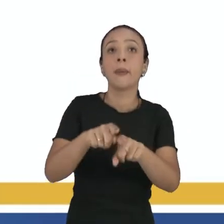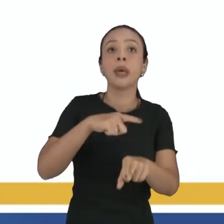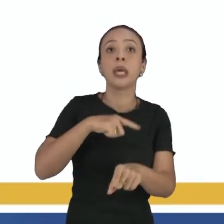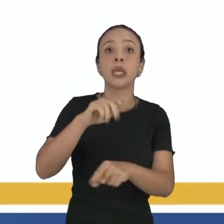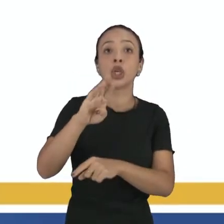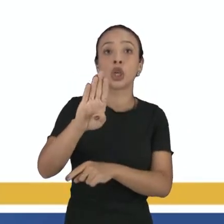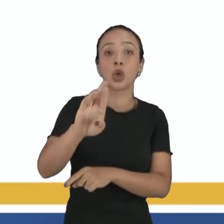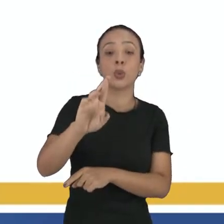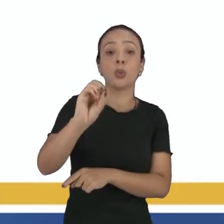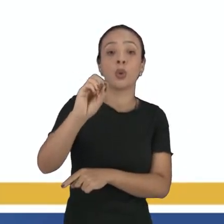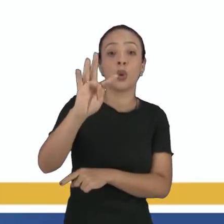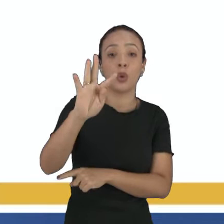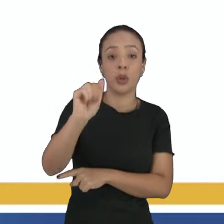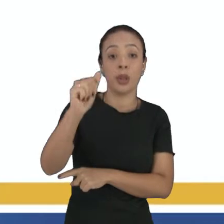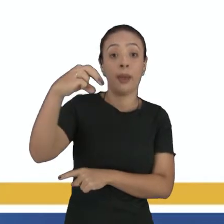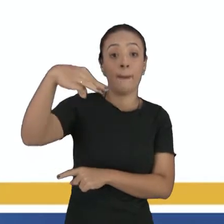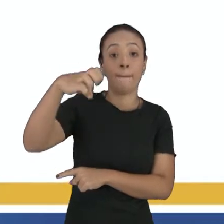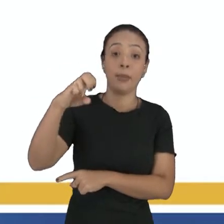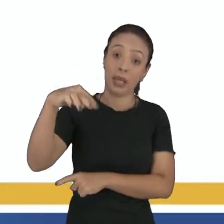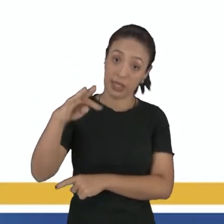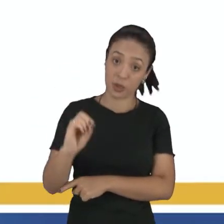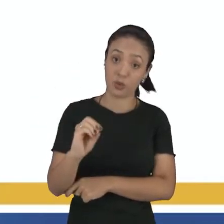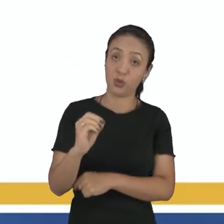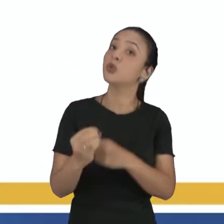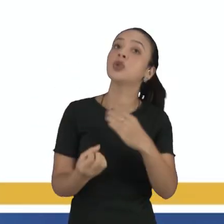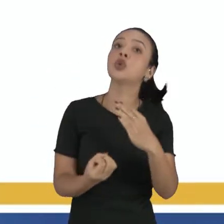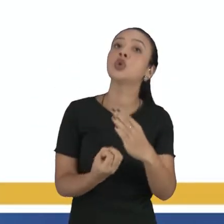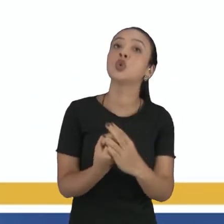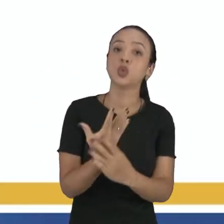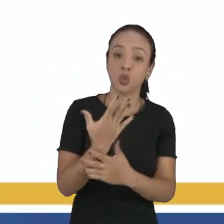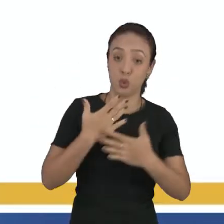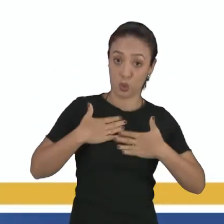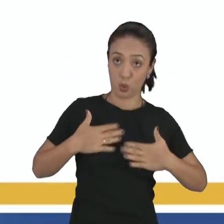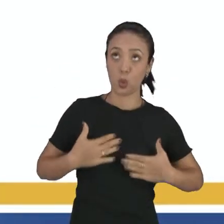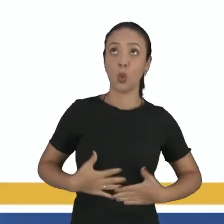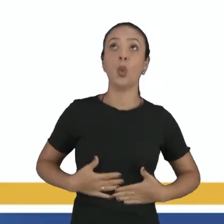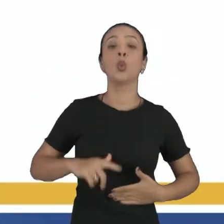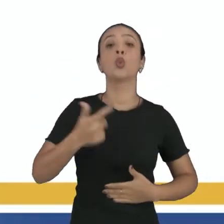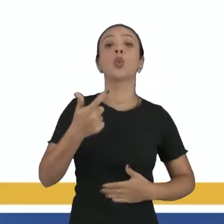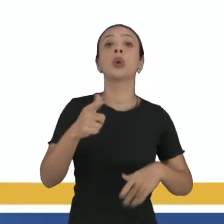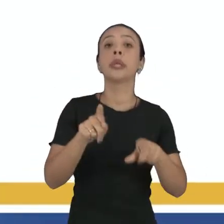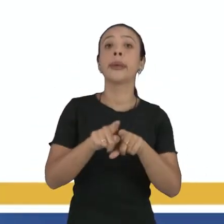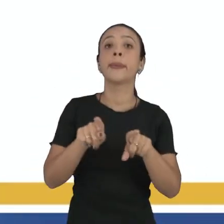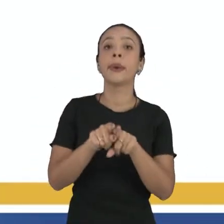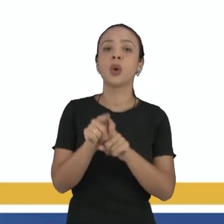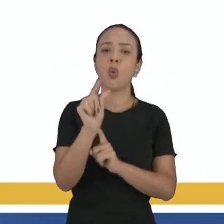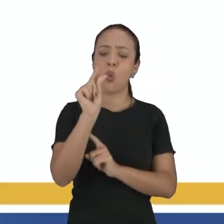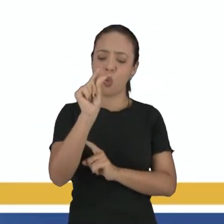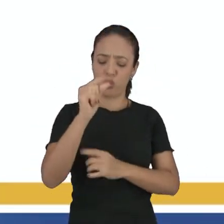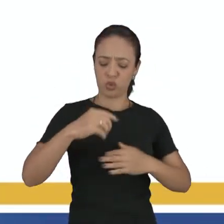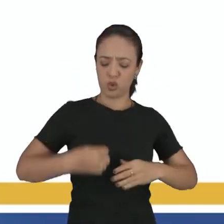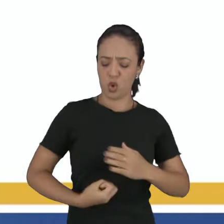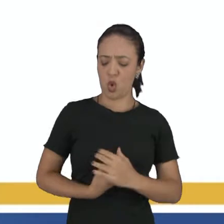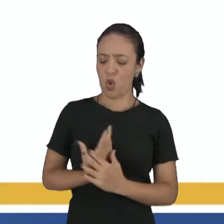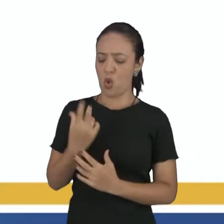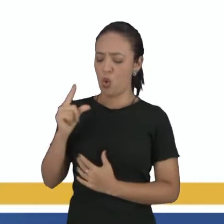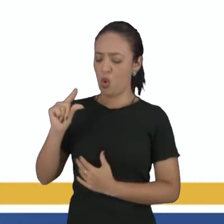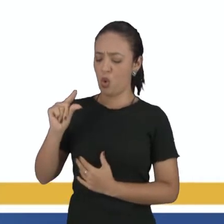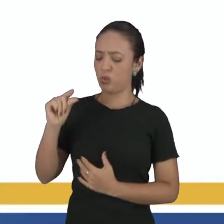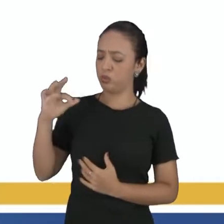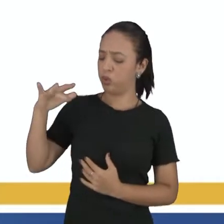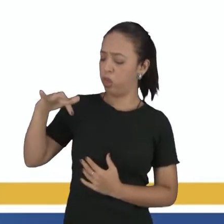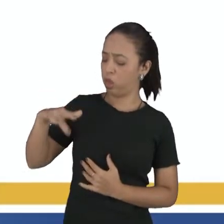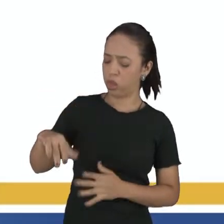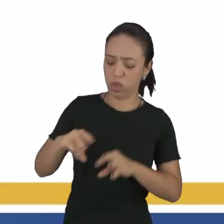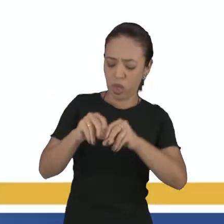brotamento, né, em que surge no corpo do parental um pequeno fragmento que vai se deslocar, que vai cair no